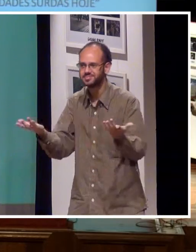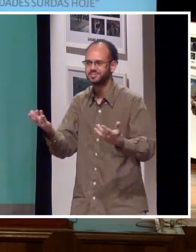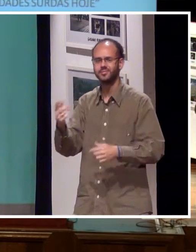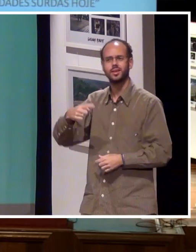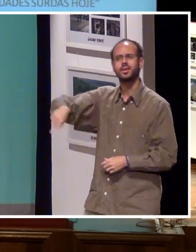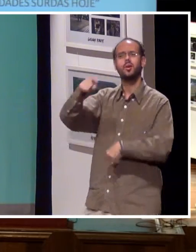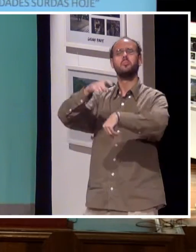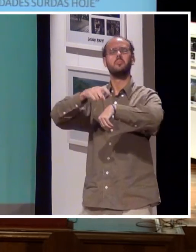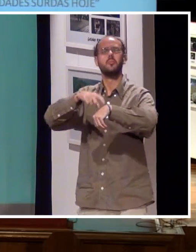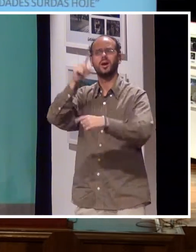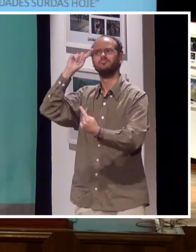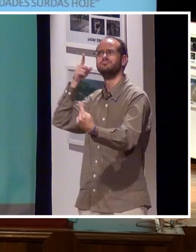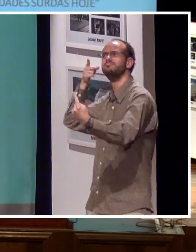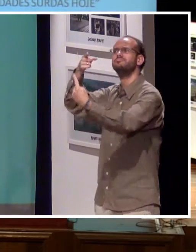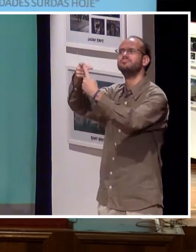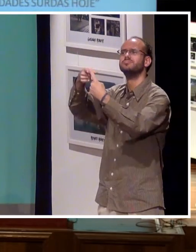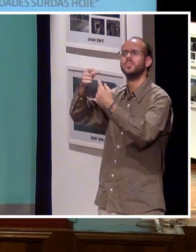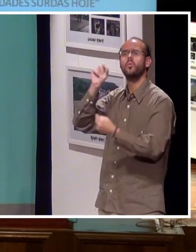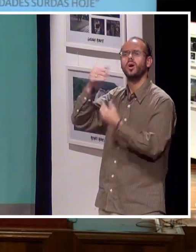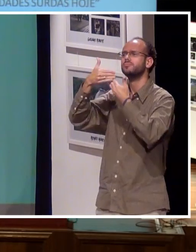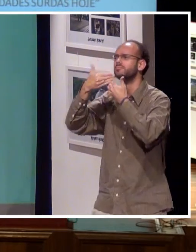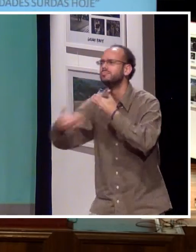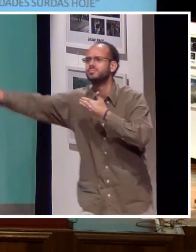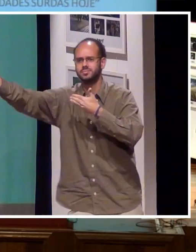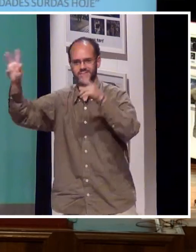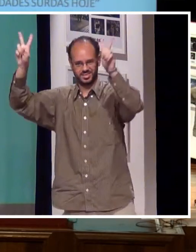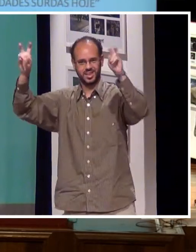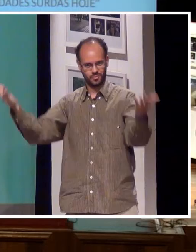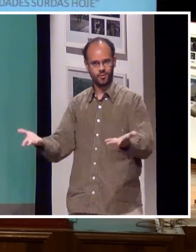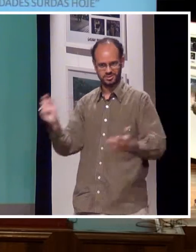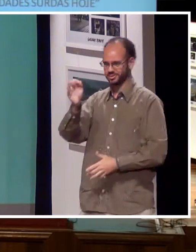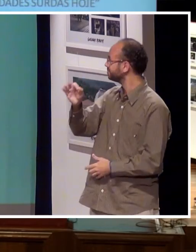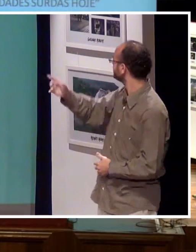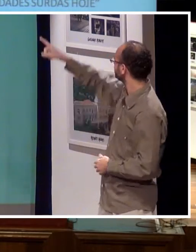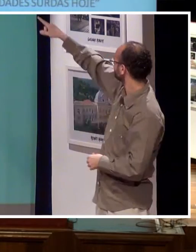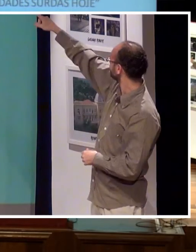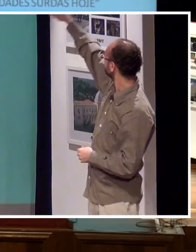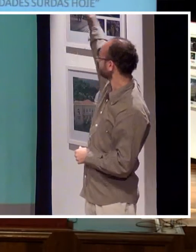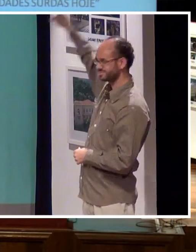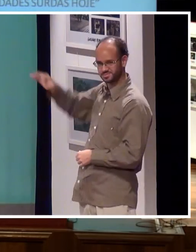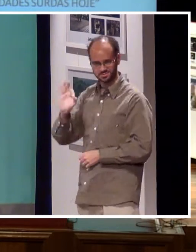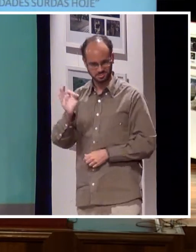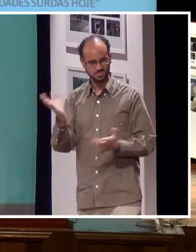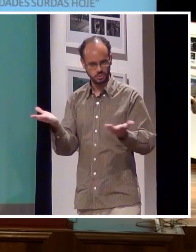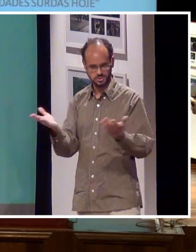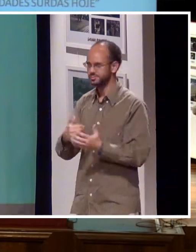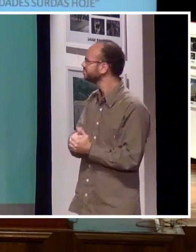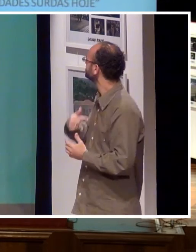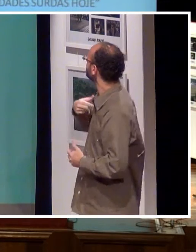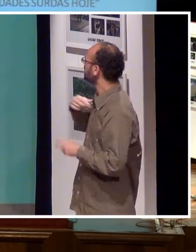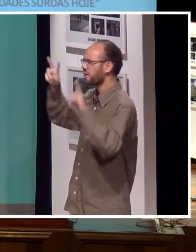uma reflexão sobre os 16 anos da Lei de Libras e ver essa trajetória, né, nesse marco histórico.